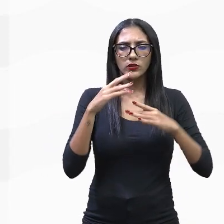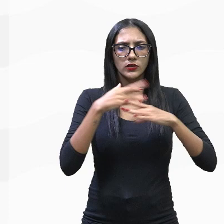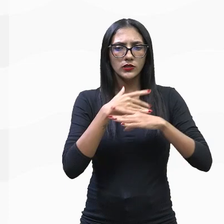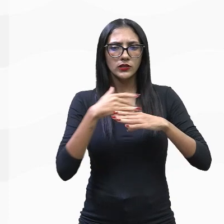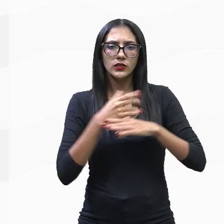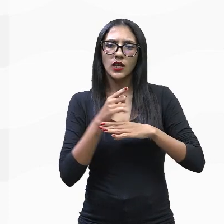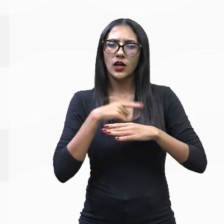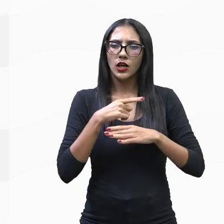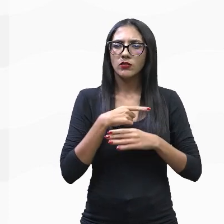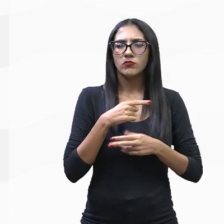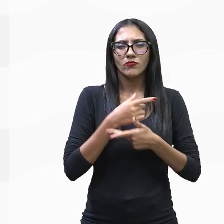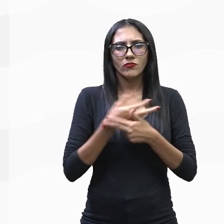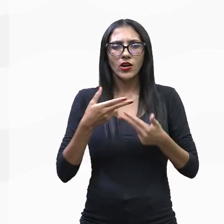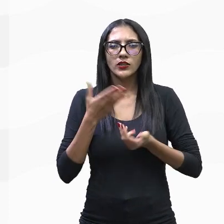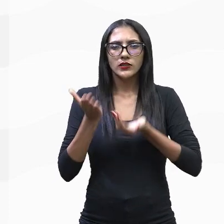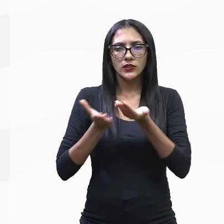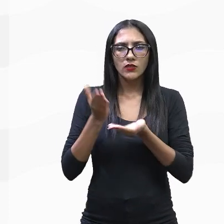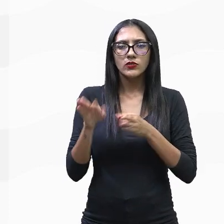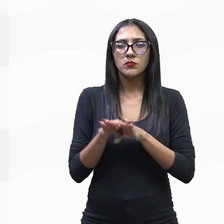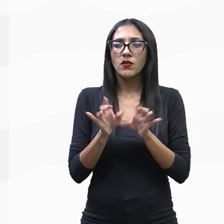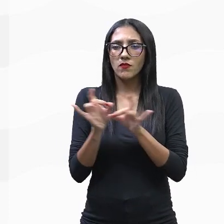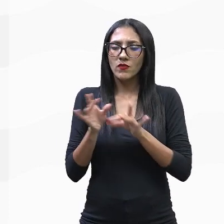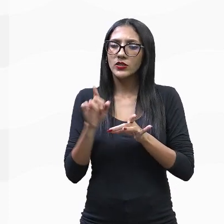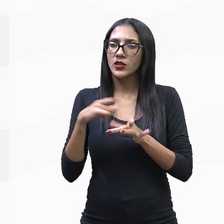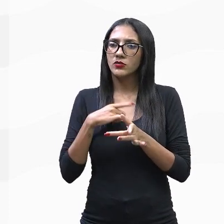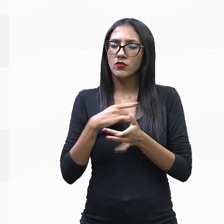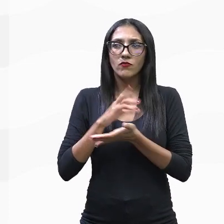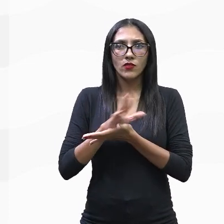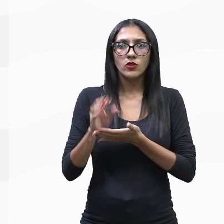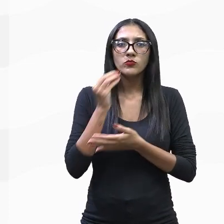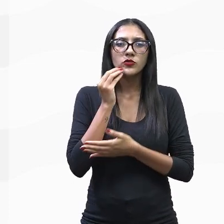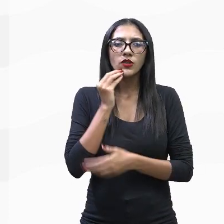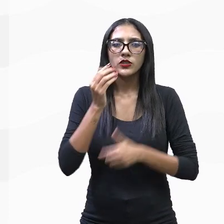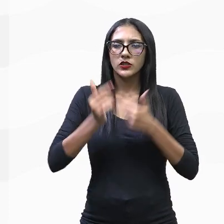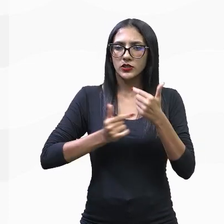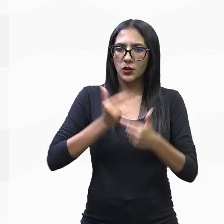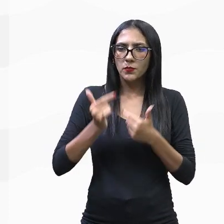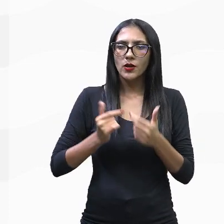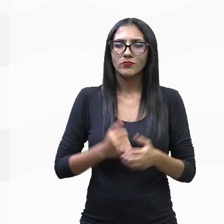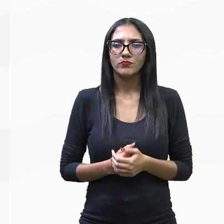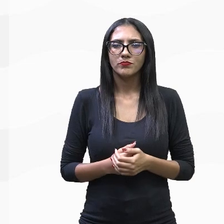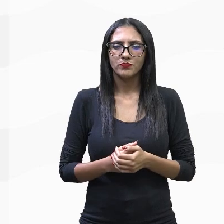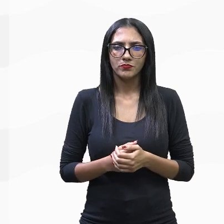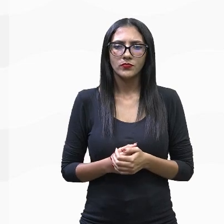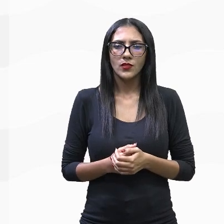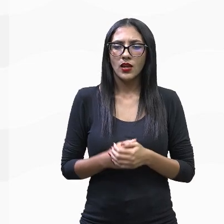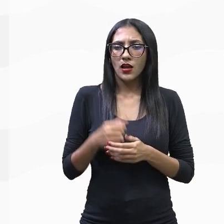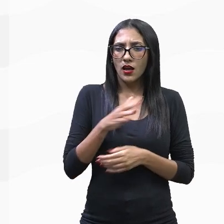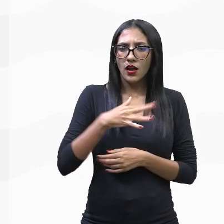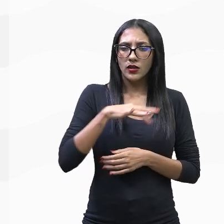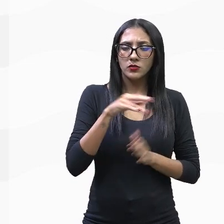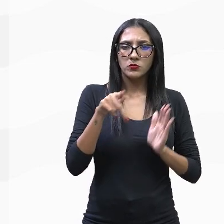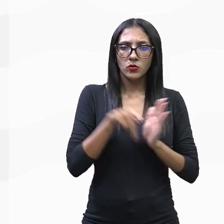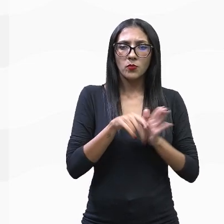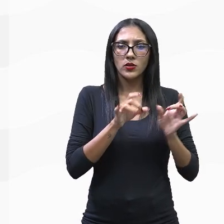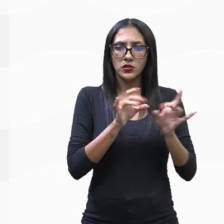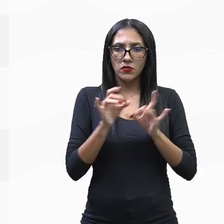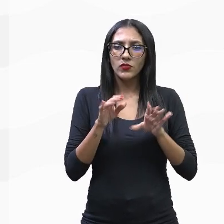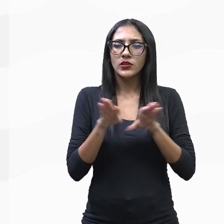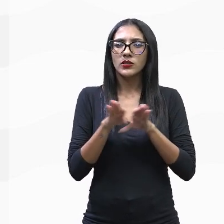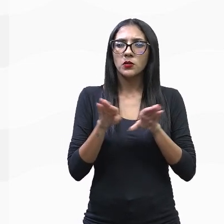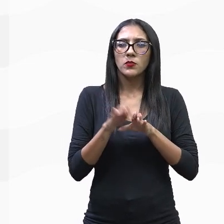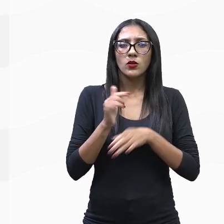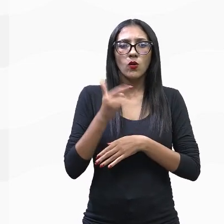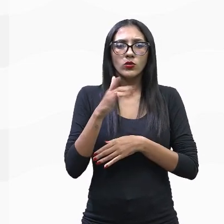e comércio são grandes empregadores. Esses setores incluem desde o comércio local até